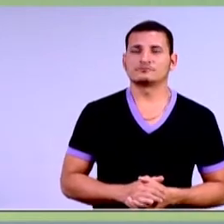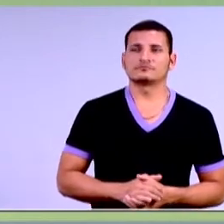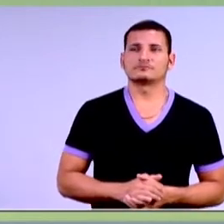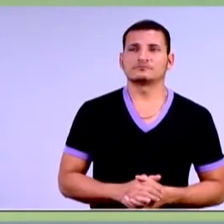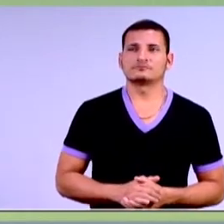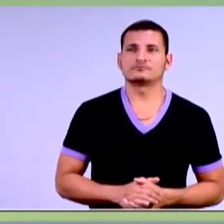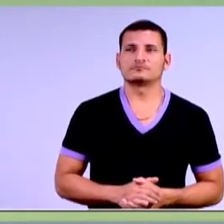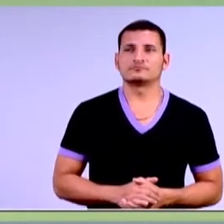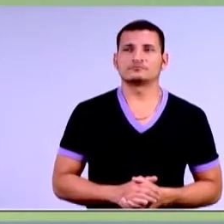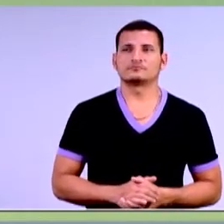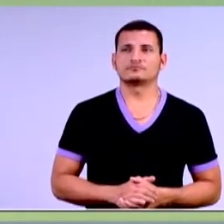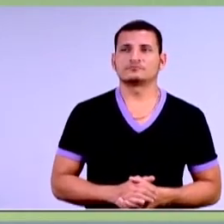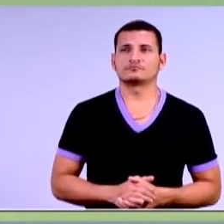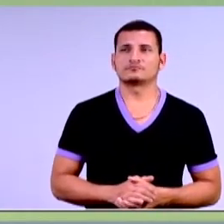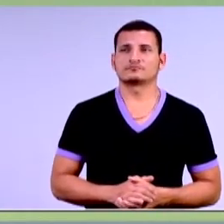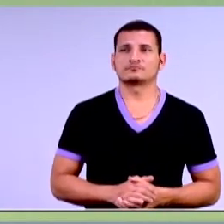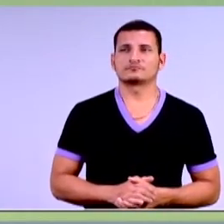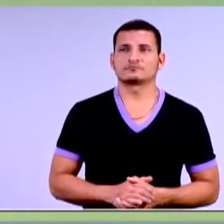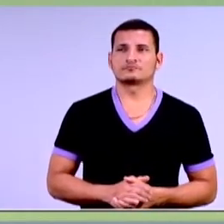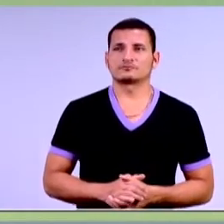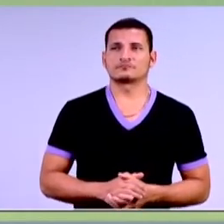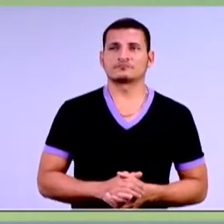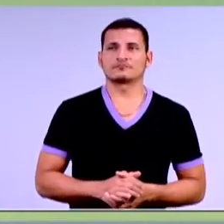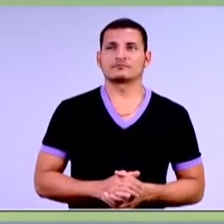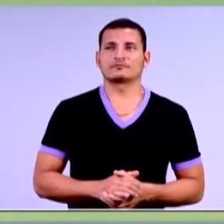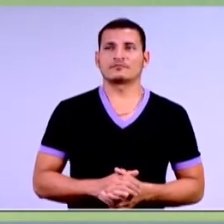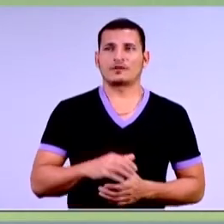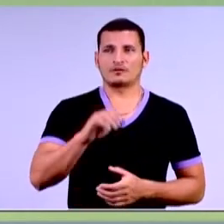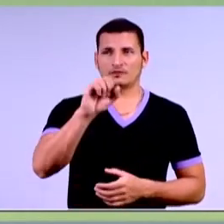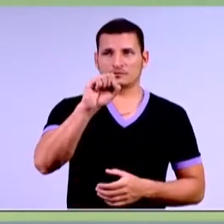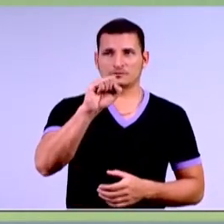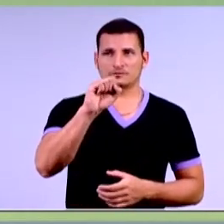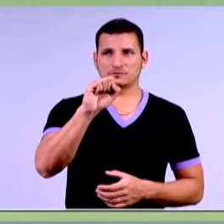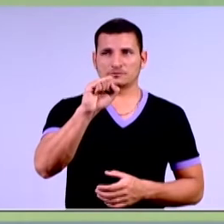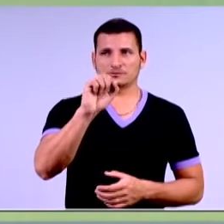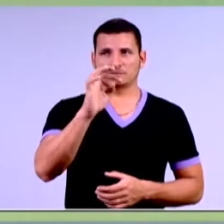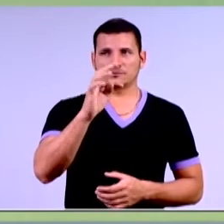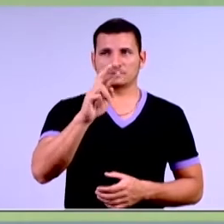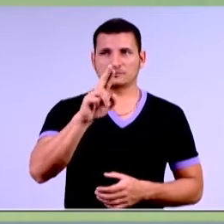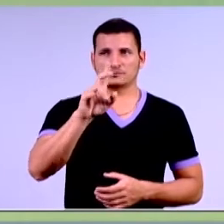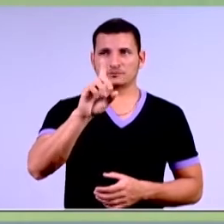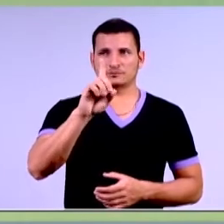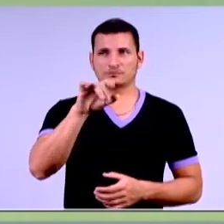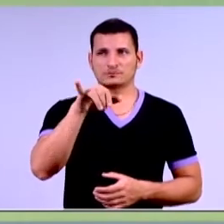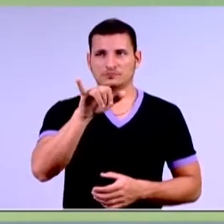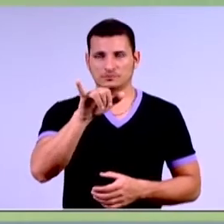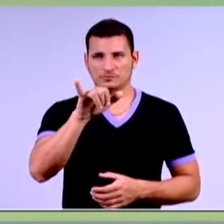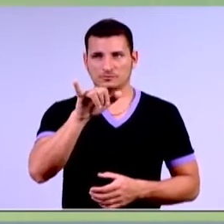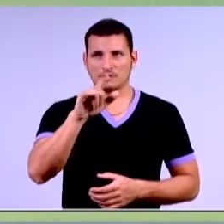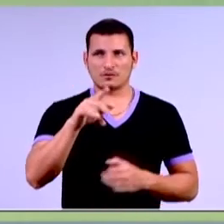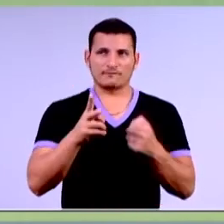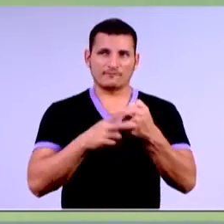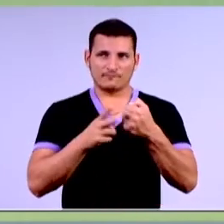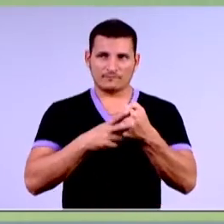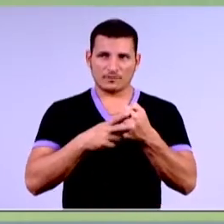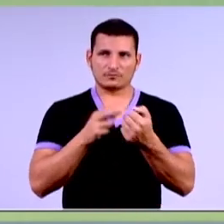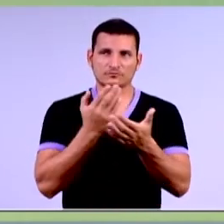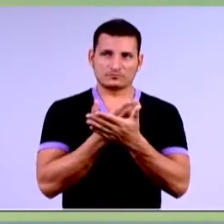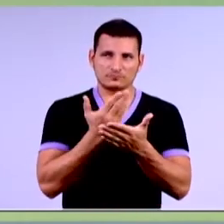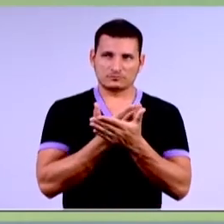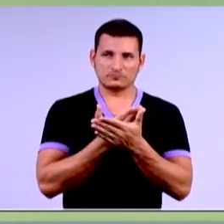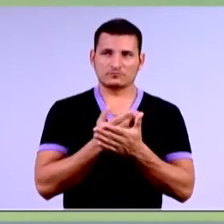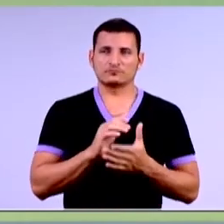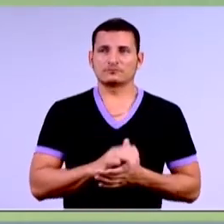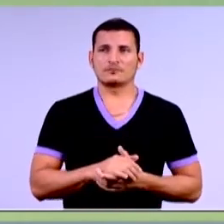week sabemos a história é o verbo estudar então longa ela estudará mas como ela vai